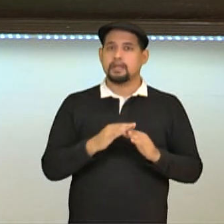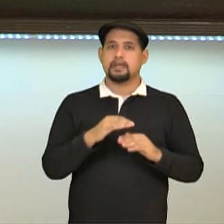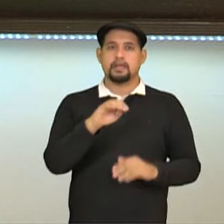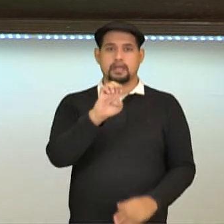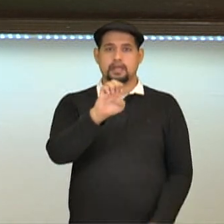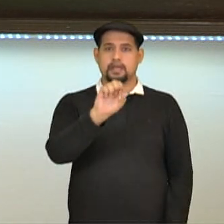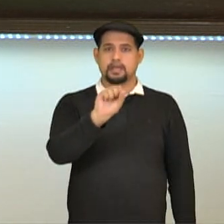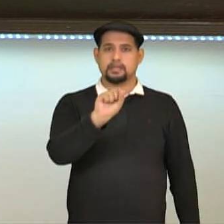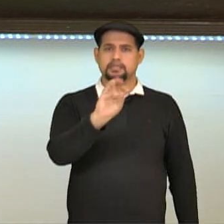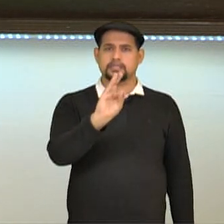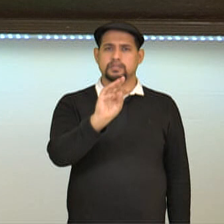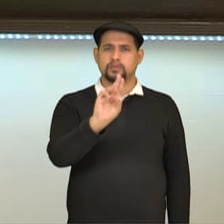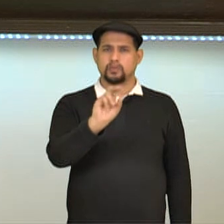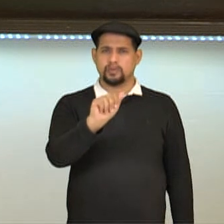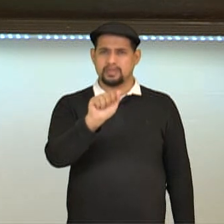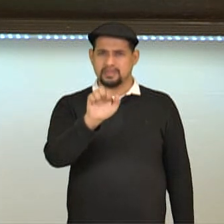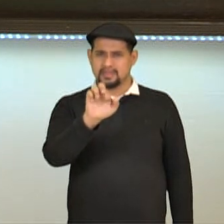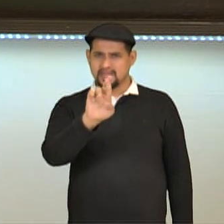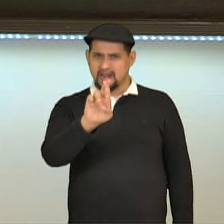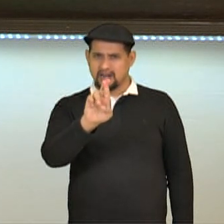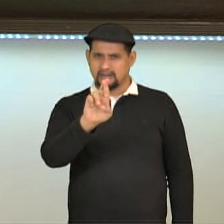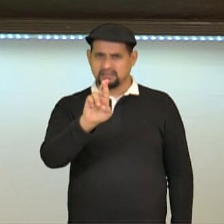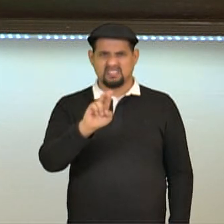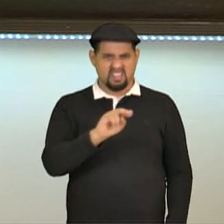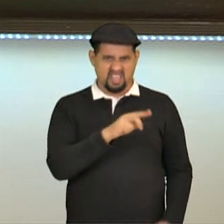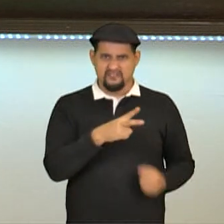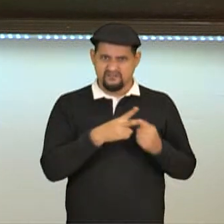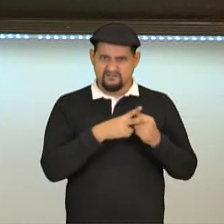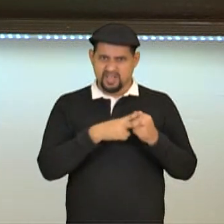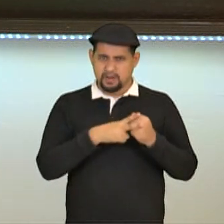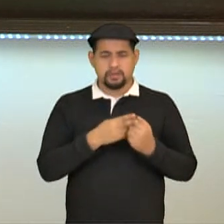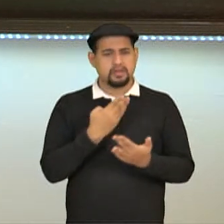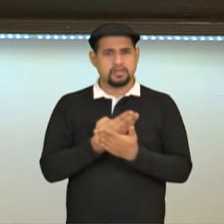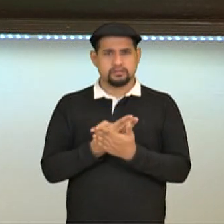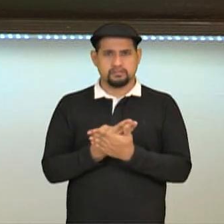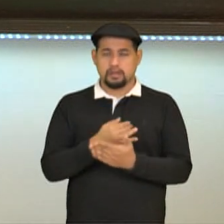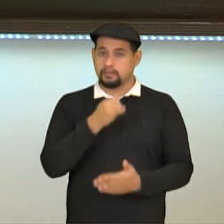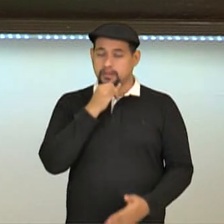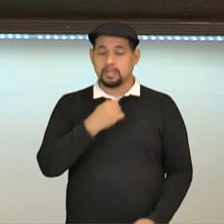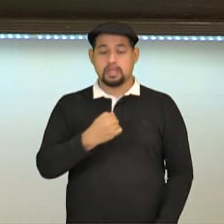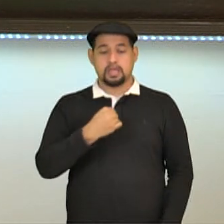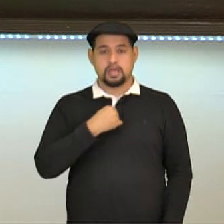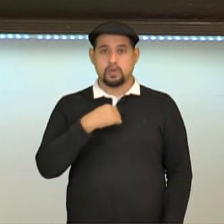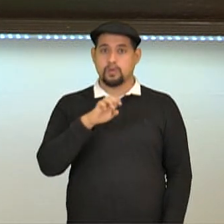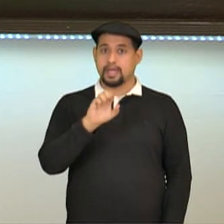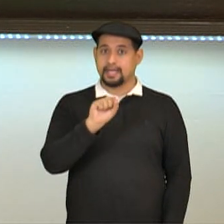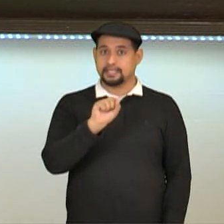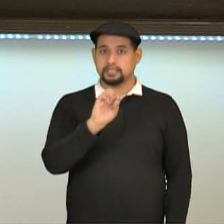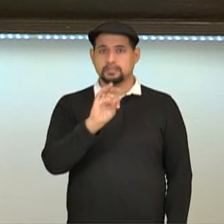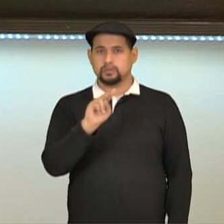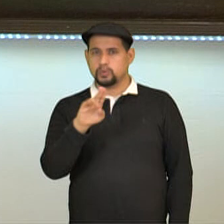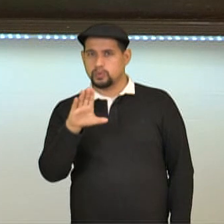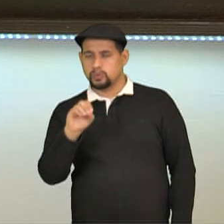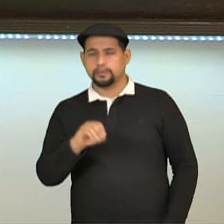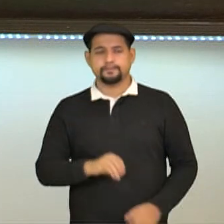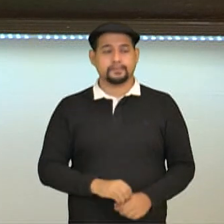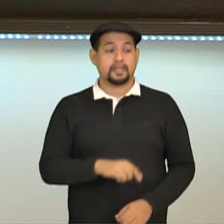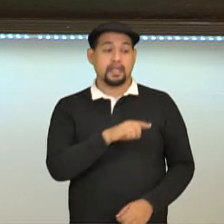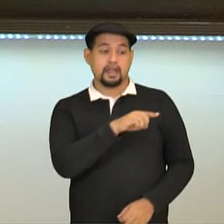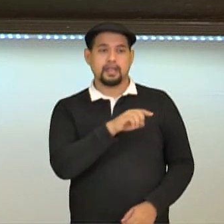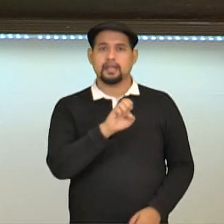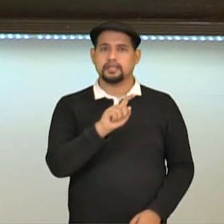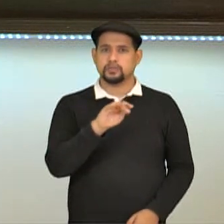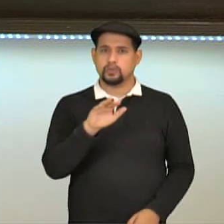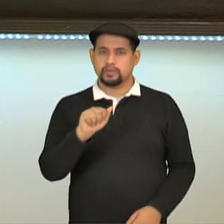verbo? Eu tenho que pensar se eu consigo conjugar. Eu estudo, tu estudas, ele estuda, nós estudamos, vós estudais,